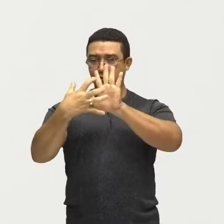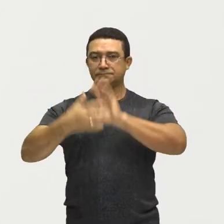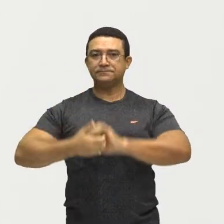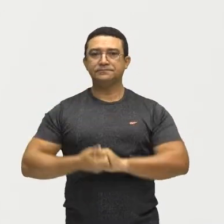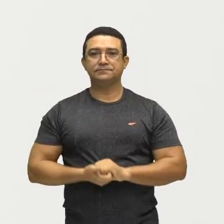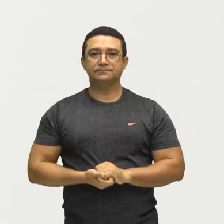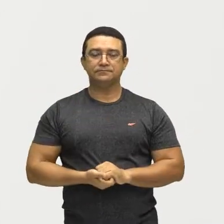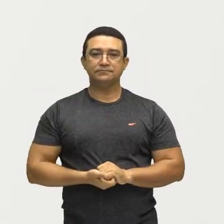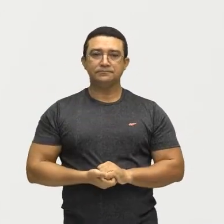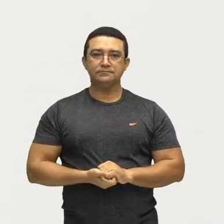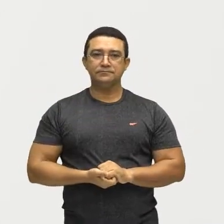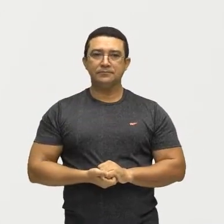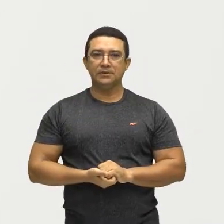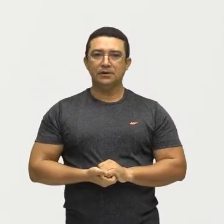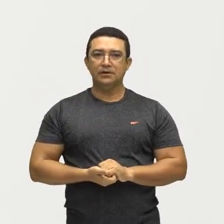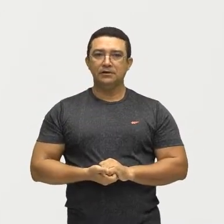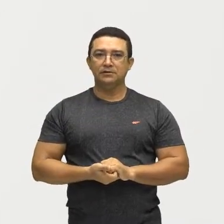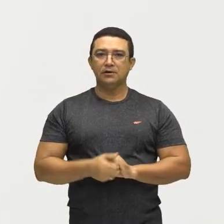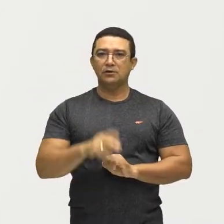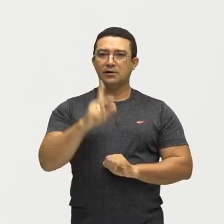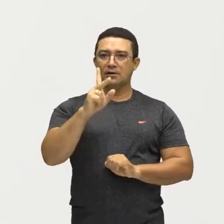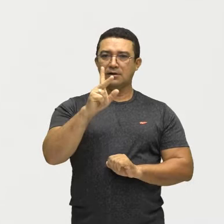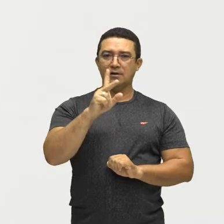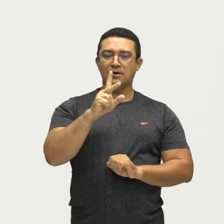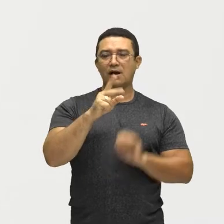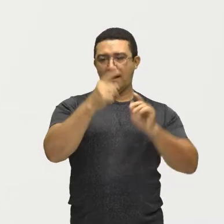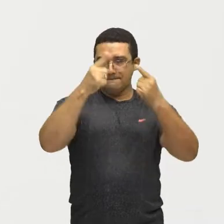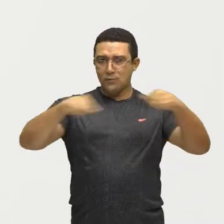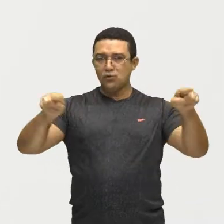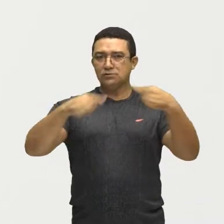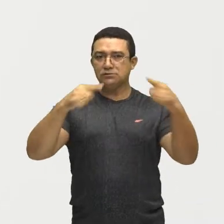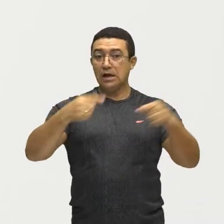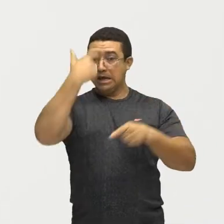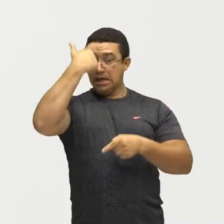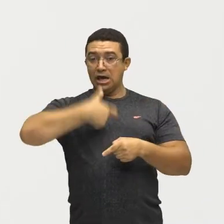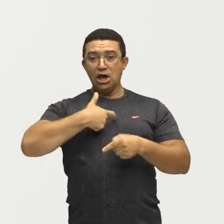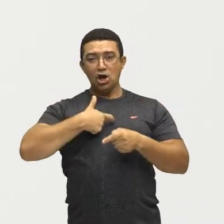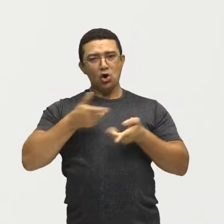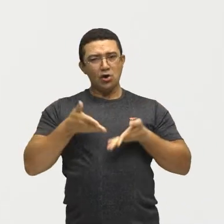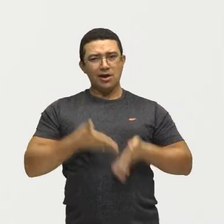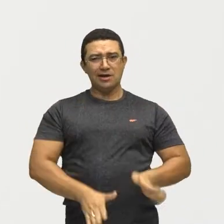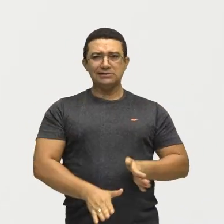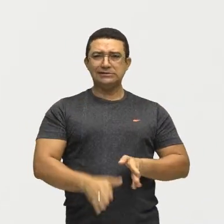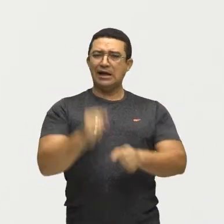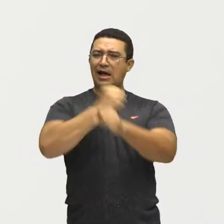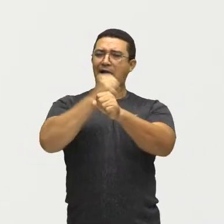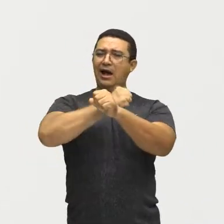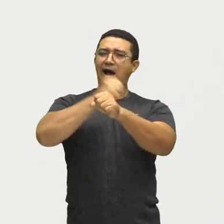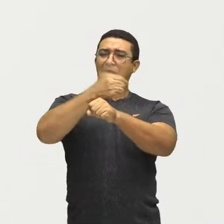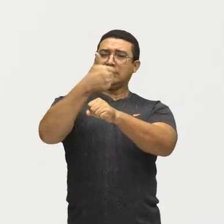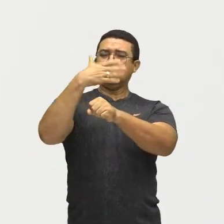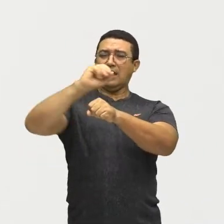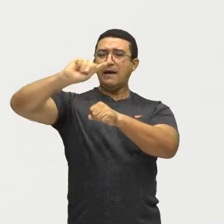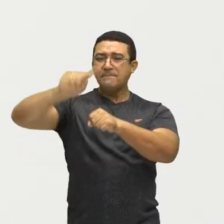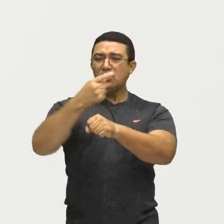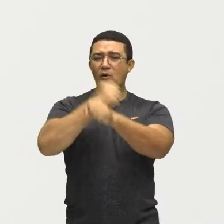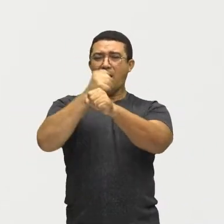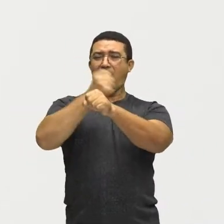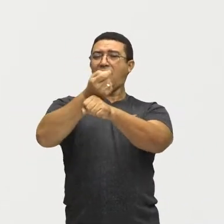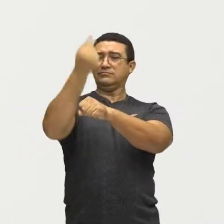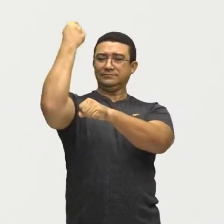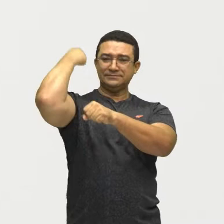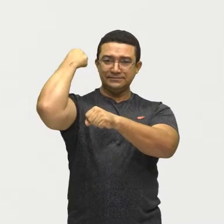Na música do Raul Seixas, né, quando diz: eu nasci há 10 mil anos atrás, olha